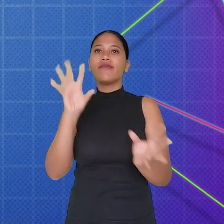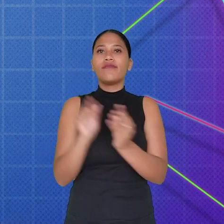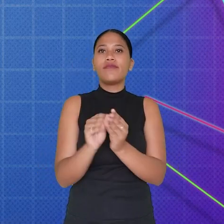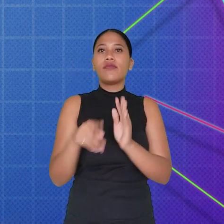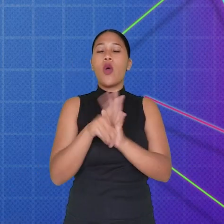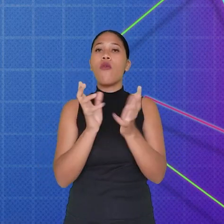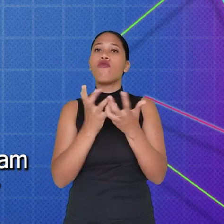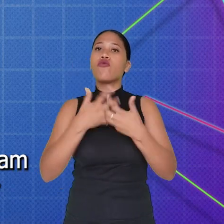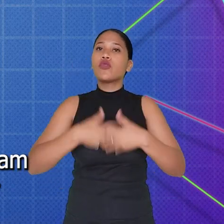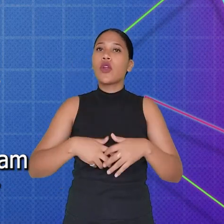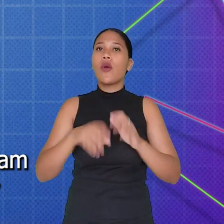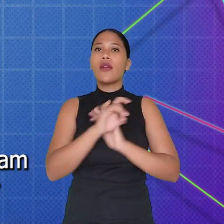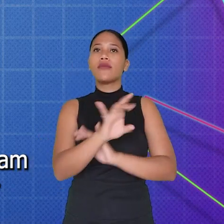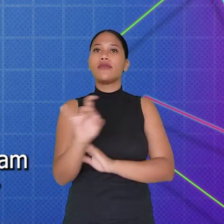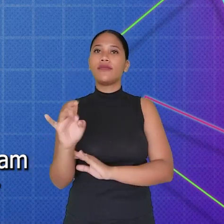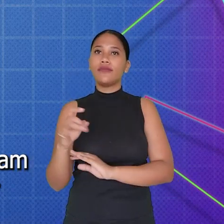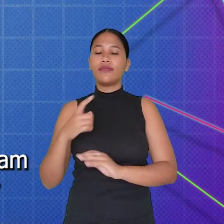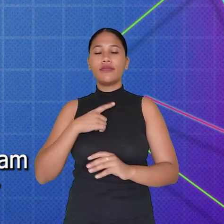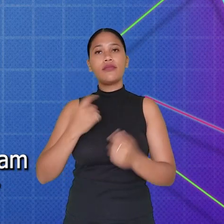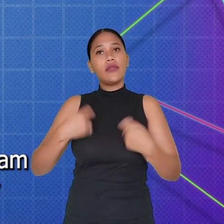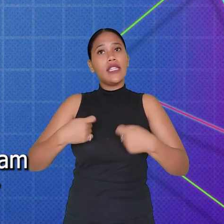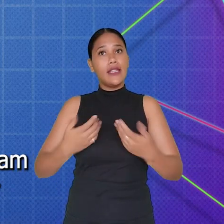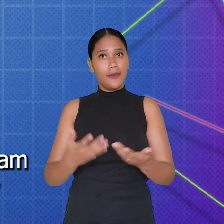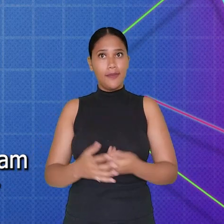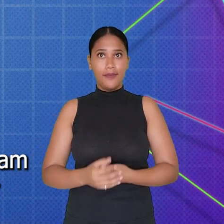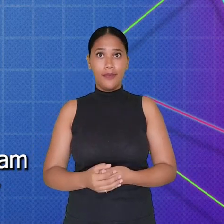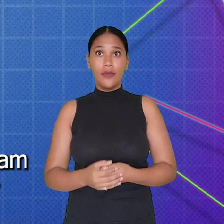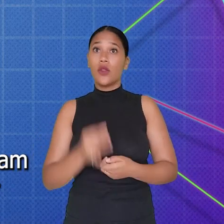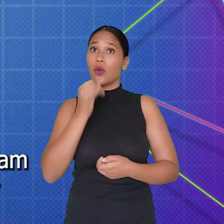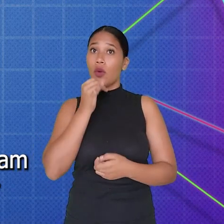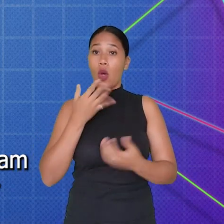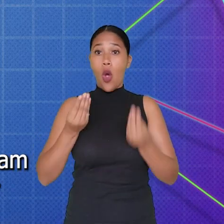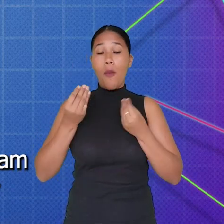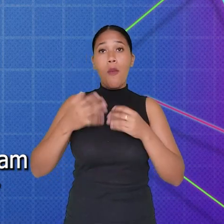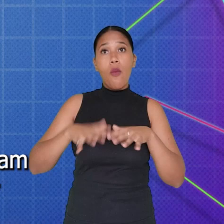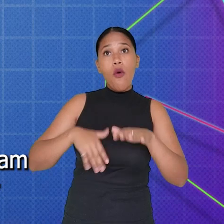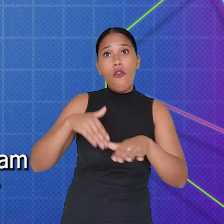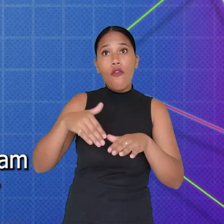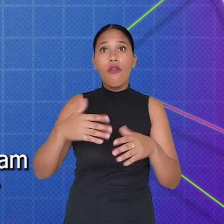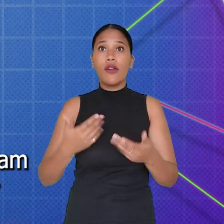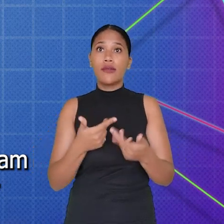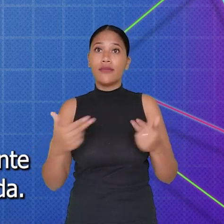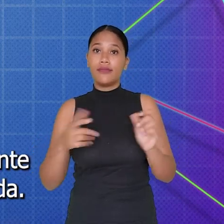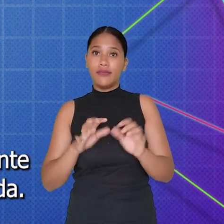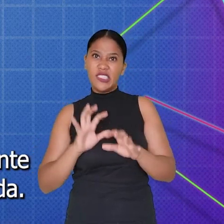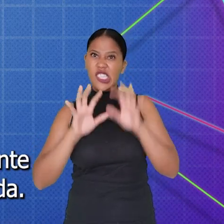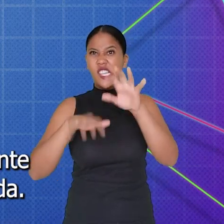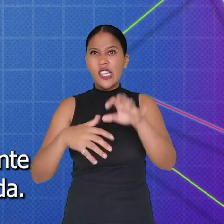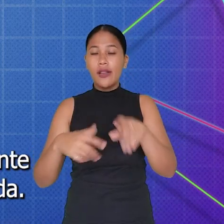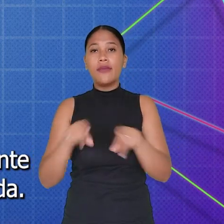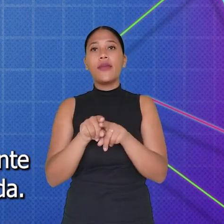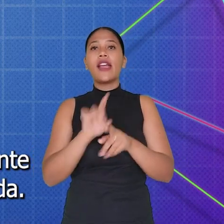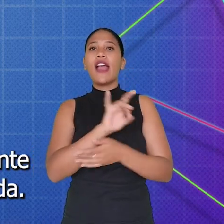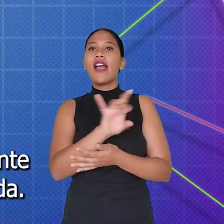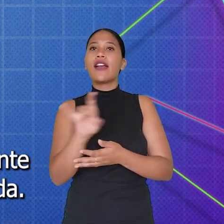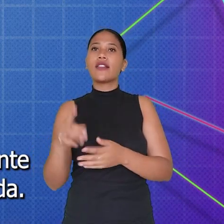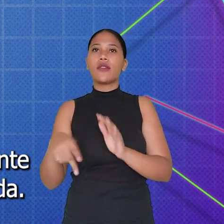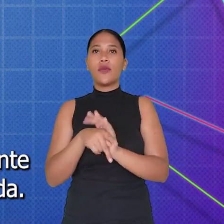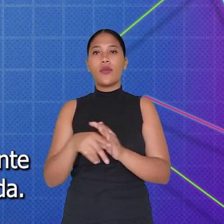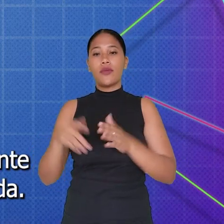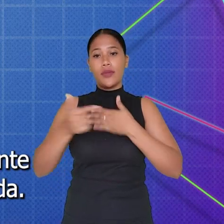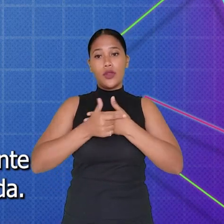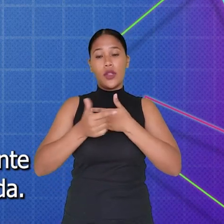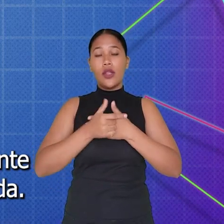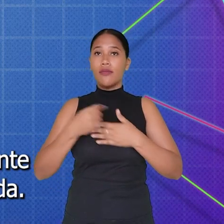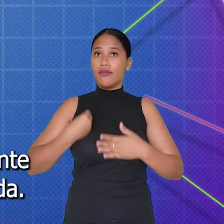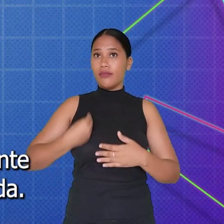a funcionalidade que todos os tipos de personagens precisam ter, como se mover e atacar, e garantir que cada classe de personagem